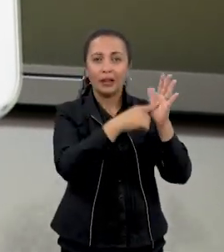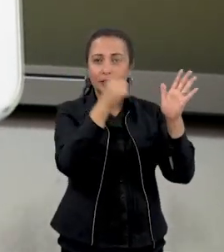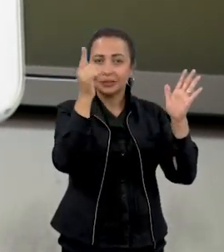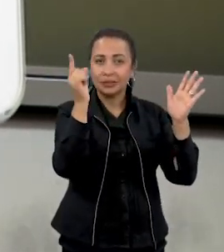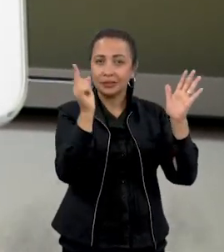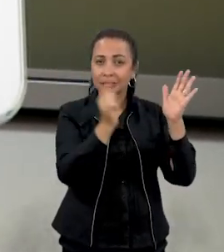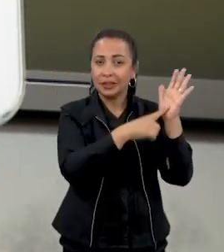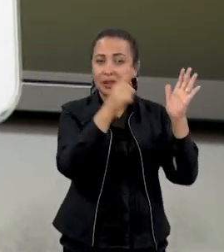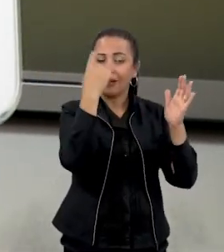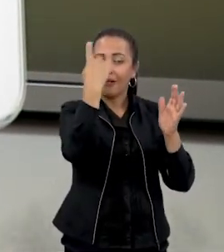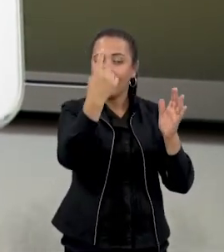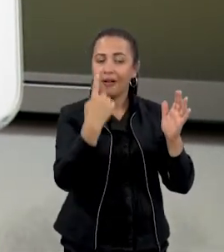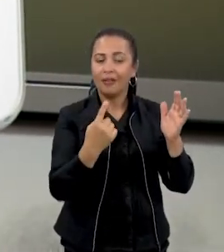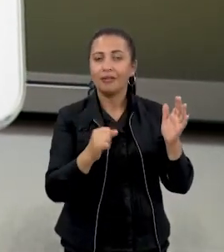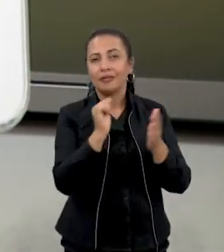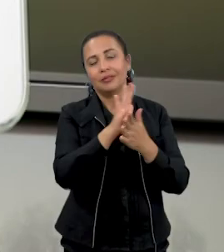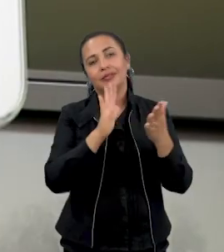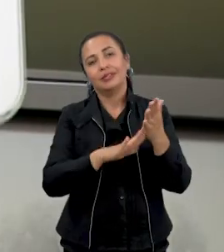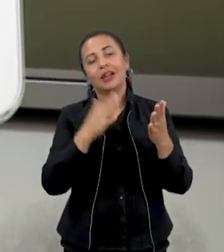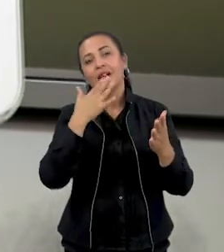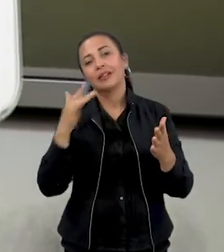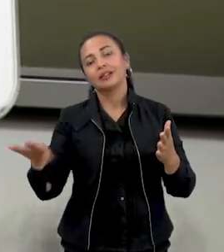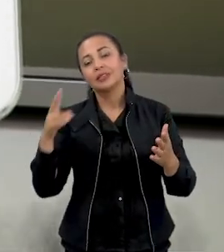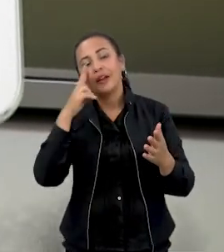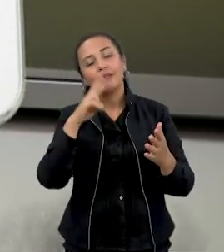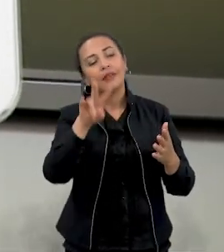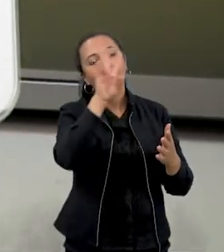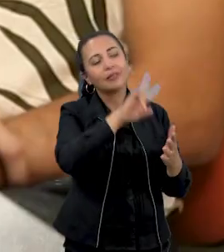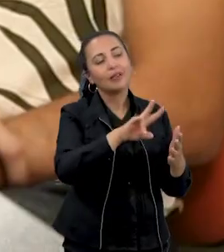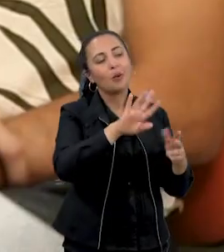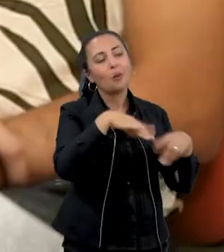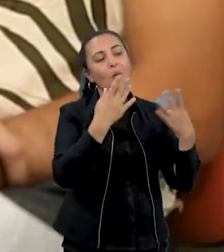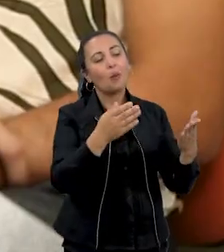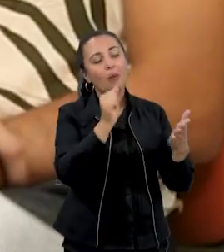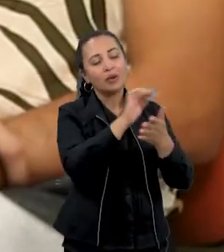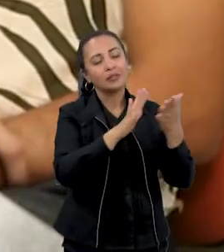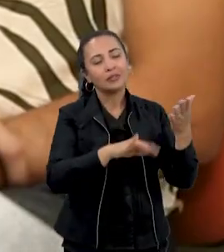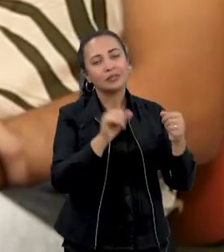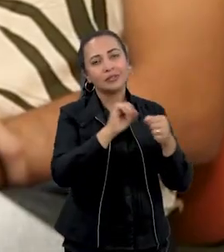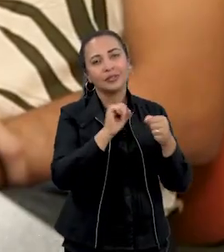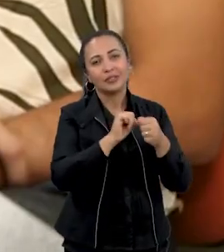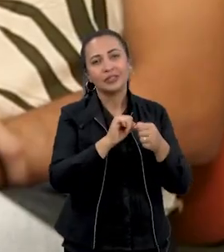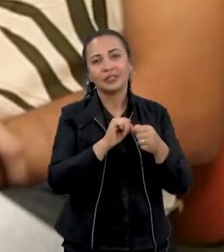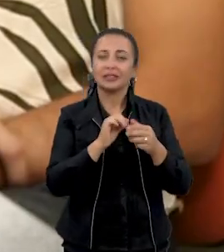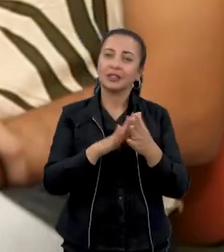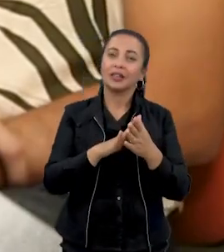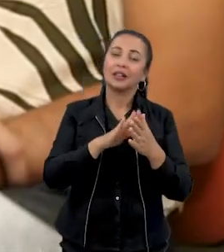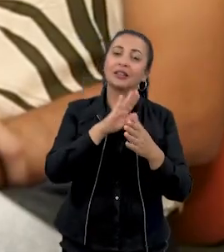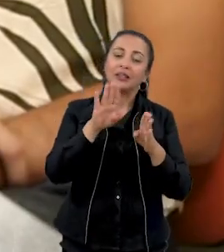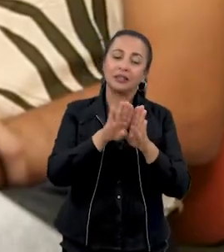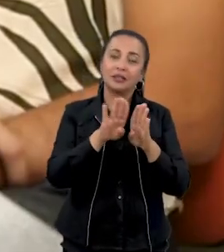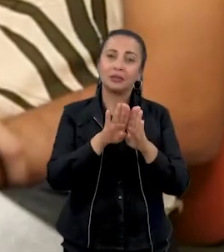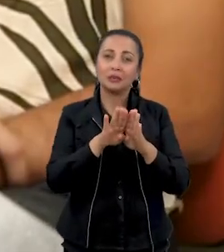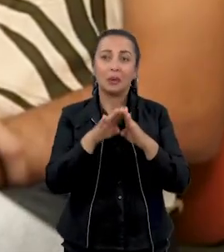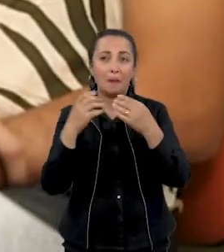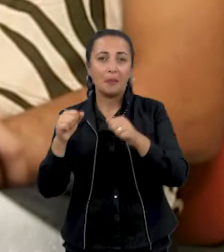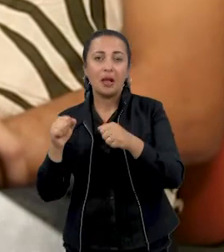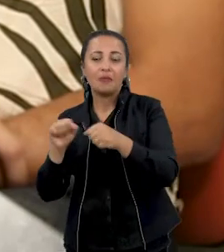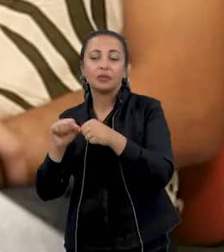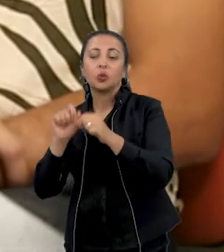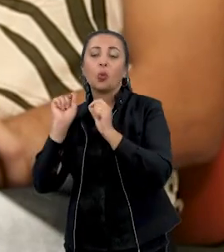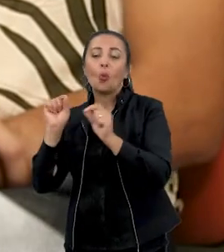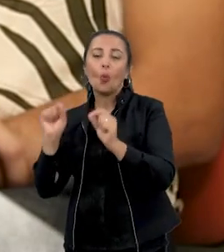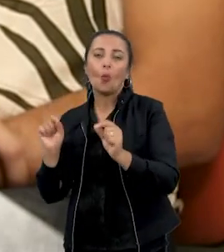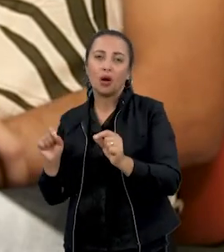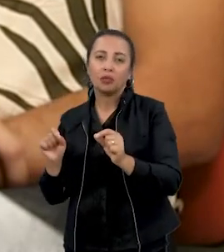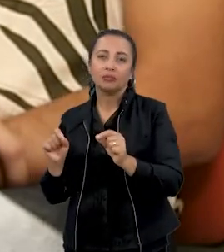clicando em cada atividade, a criança vai conseguir ver as atividades que ela vai fazer, as subatividades das atividades que ela vai